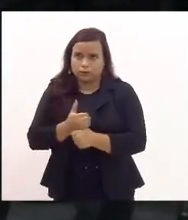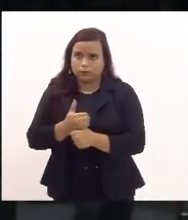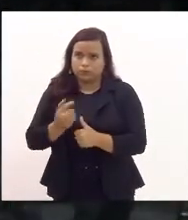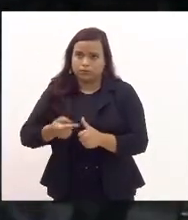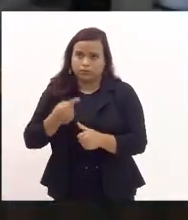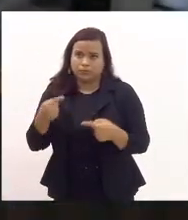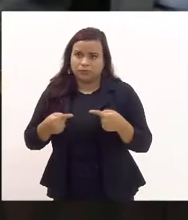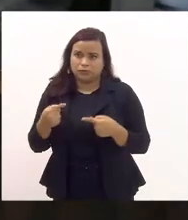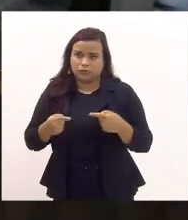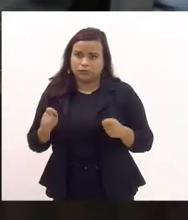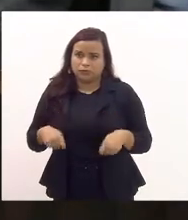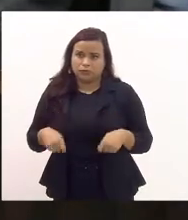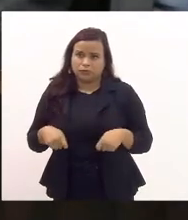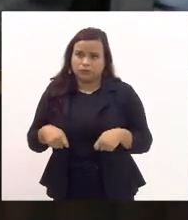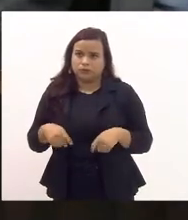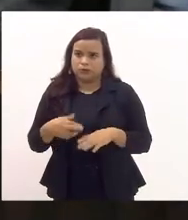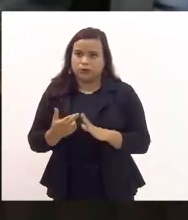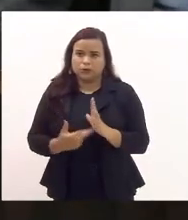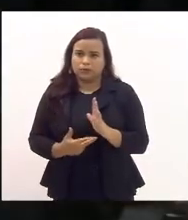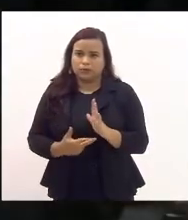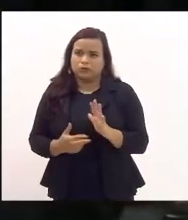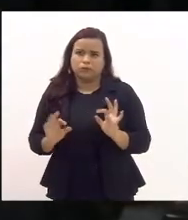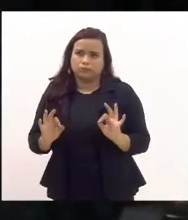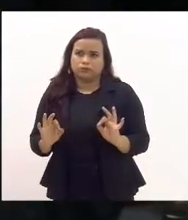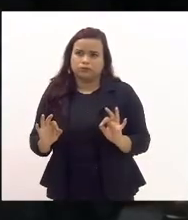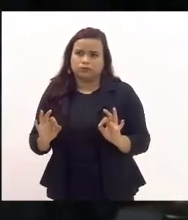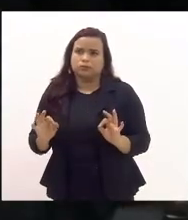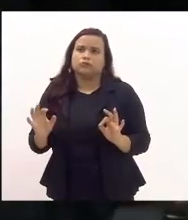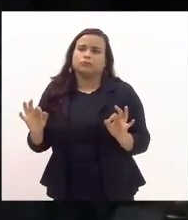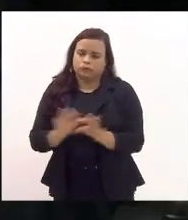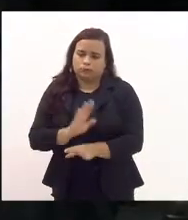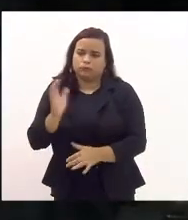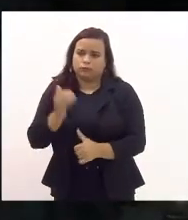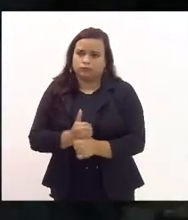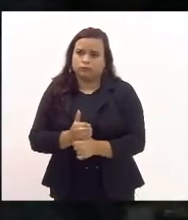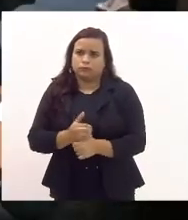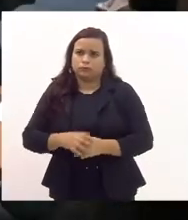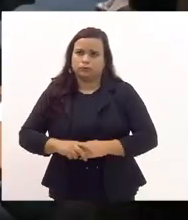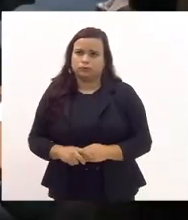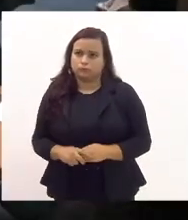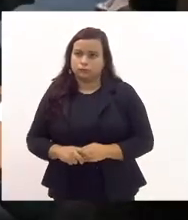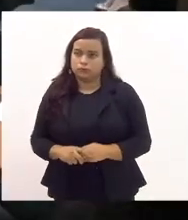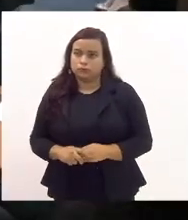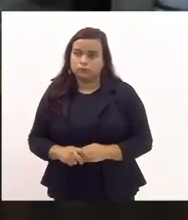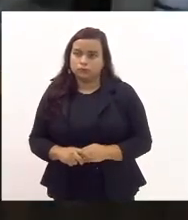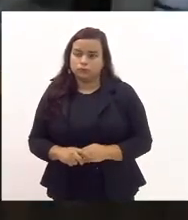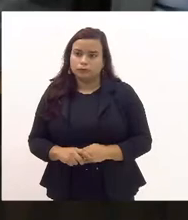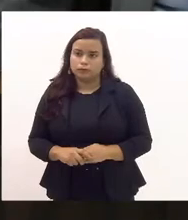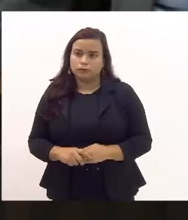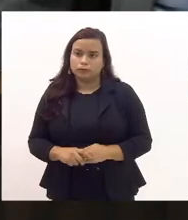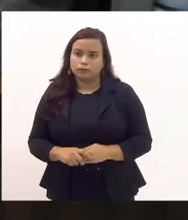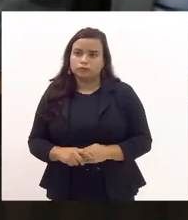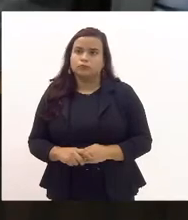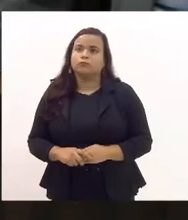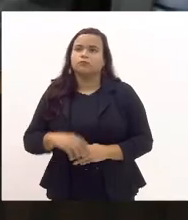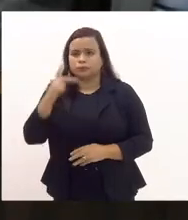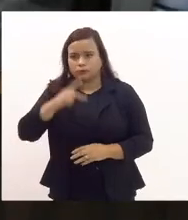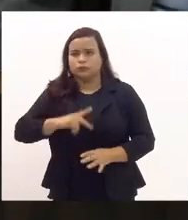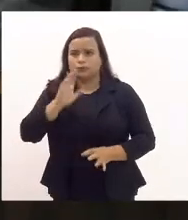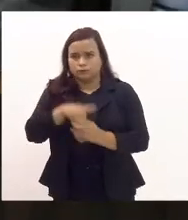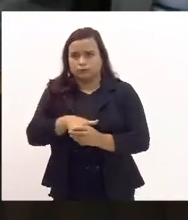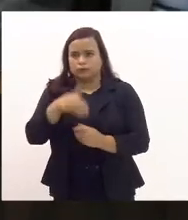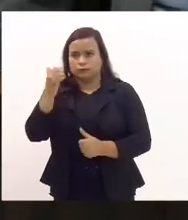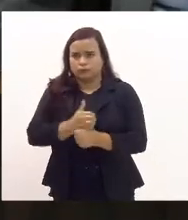primeira discussão mas mais redação do vencido não tem problema então com grupo subjetivo o que a presidência volta agora